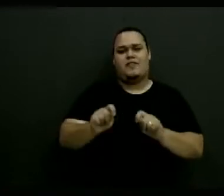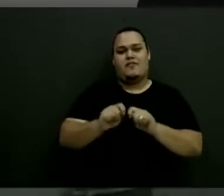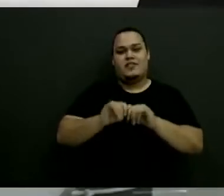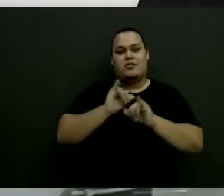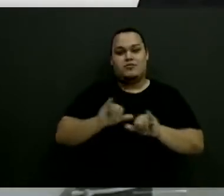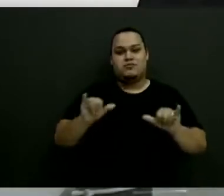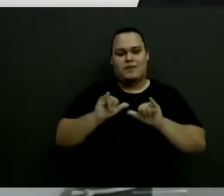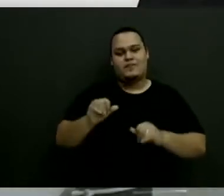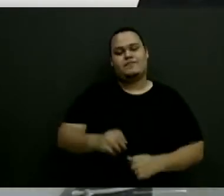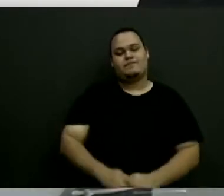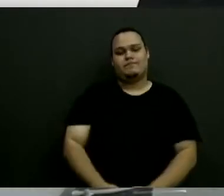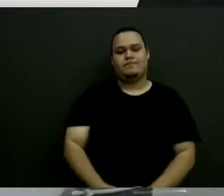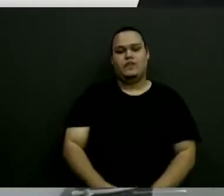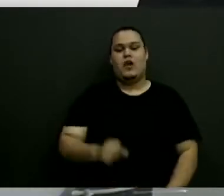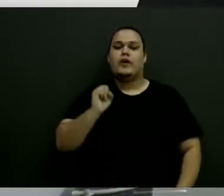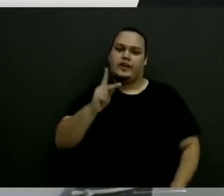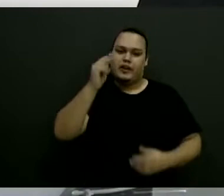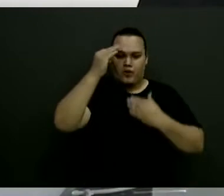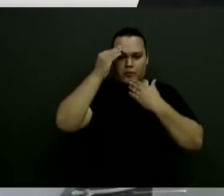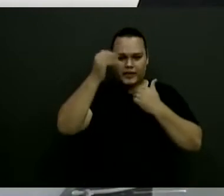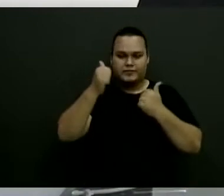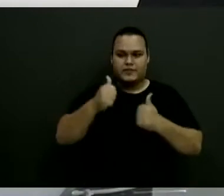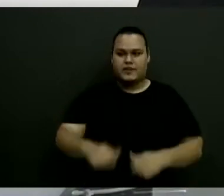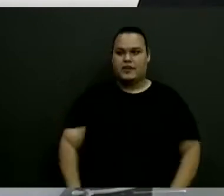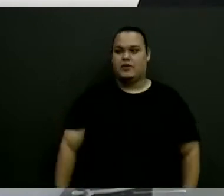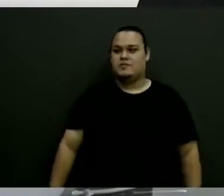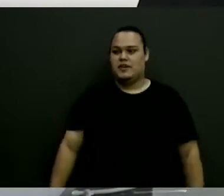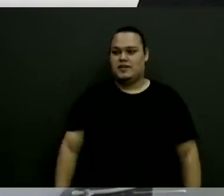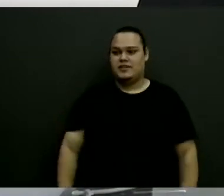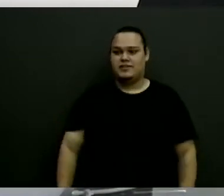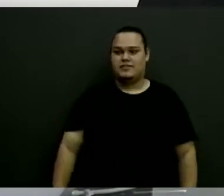Muito grato. Pastor Fernando, conseguiu abrir teu áudio já?